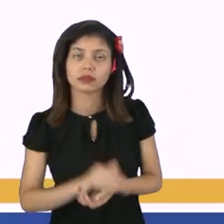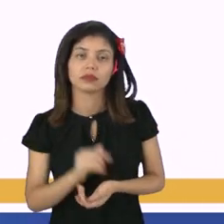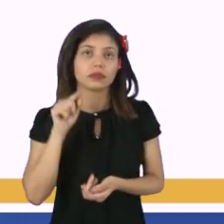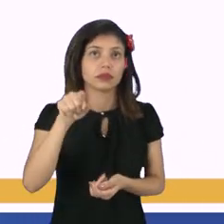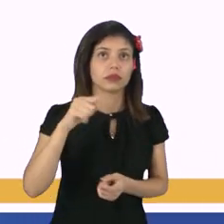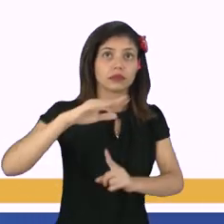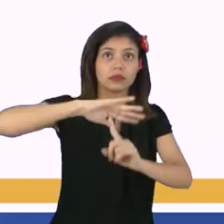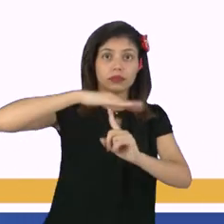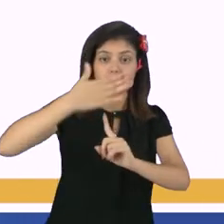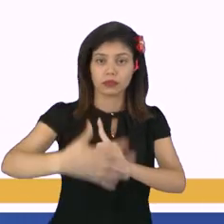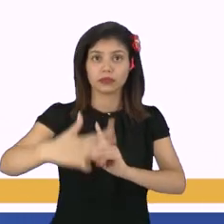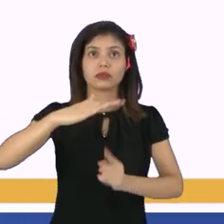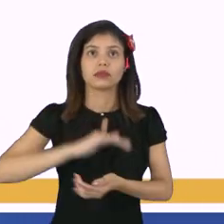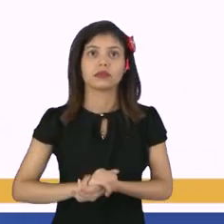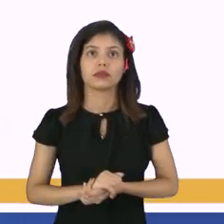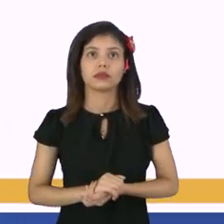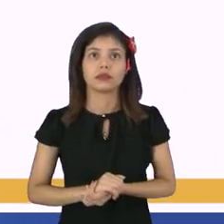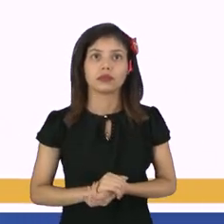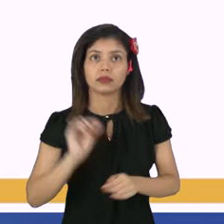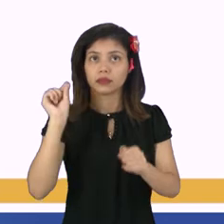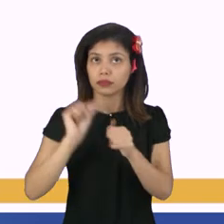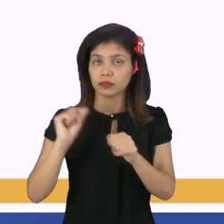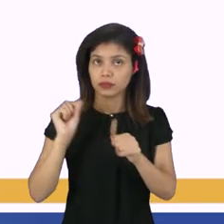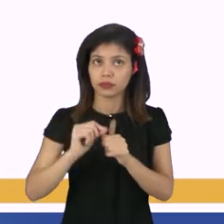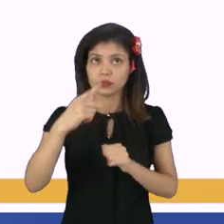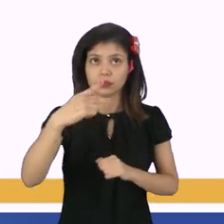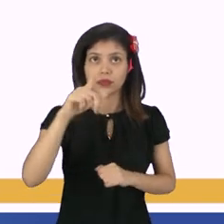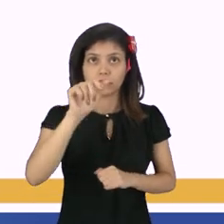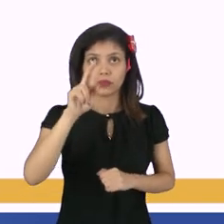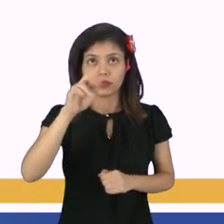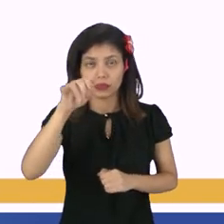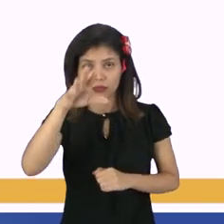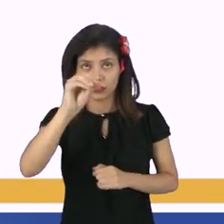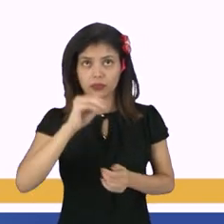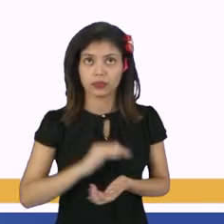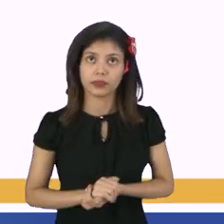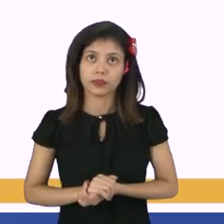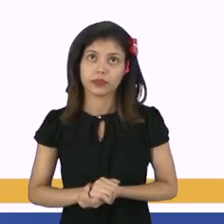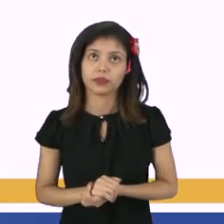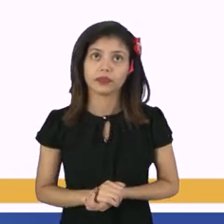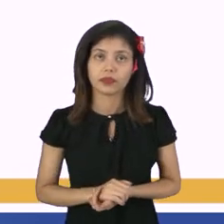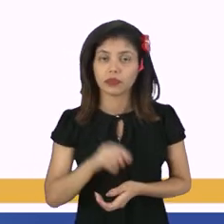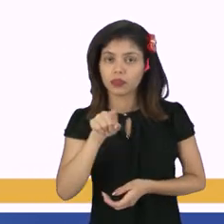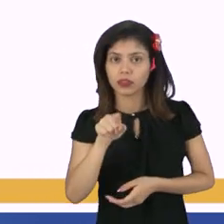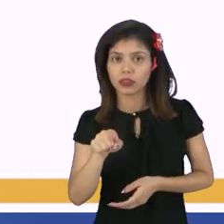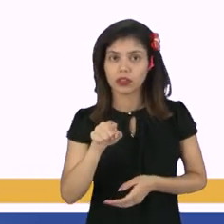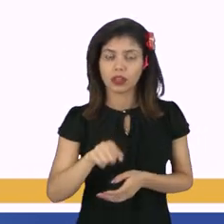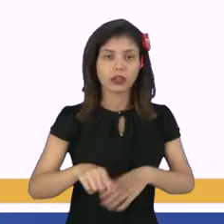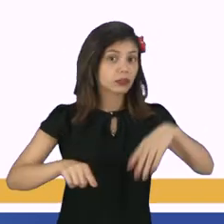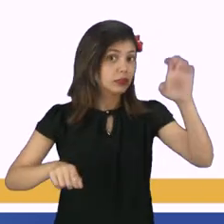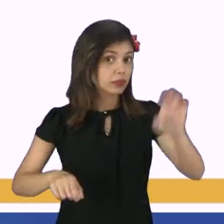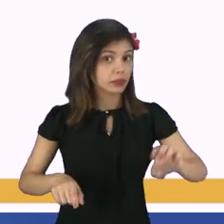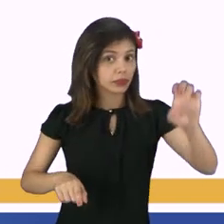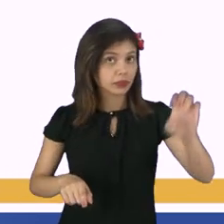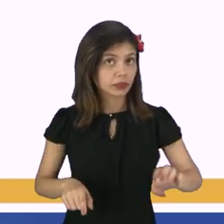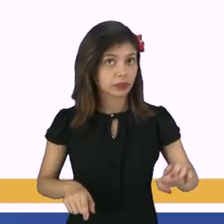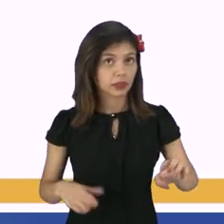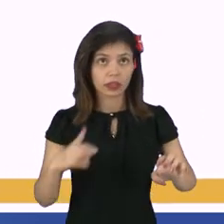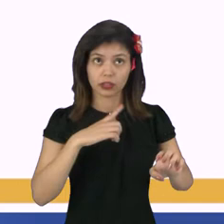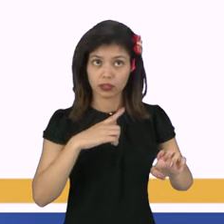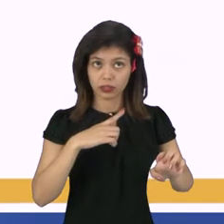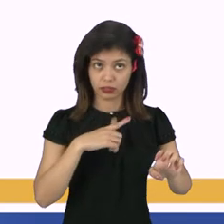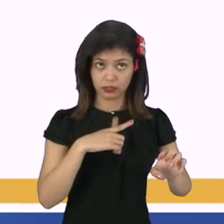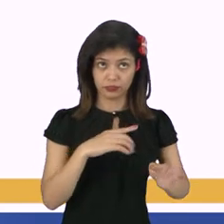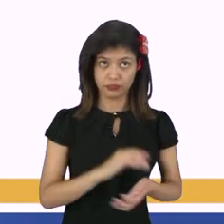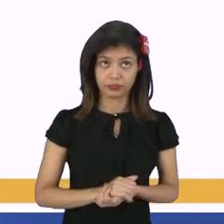Isto é suas Faces são formadas sempre pouco polígonos então do lado esquerdo eu